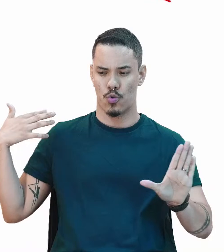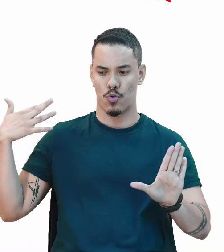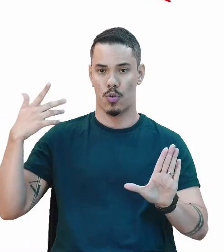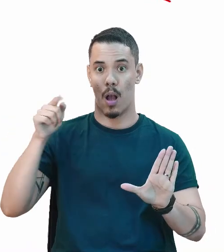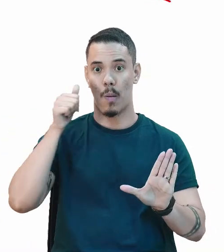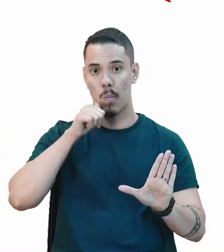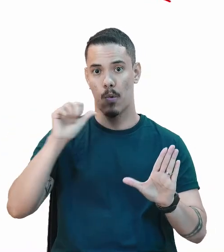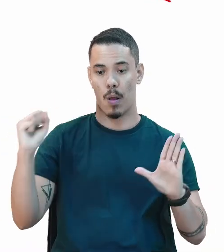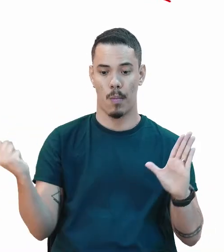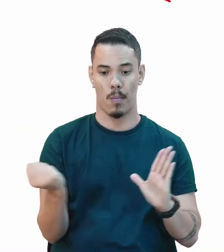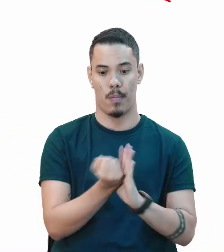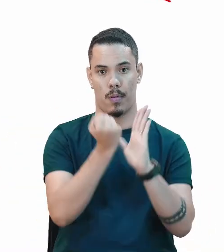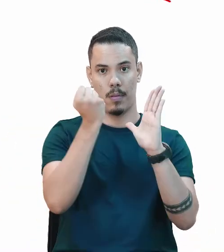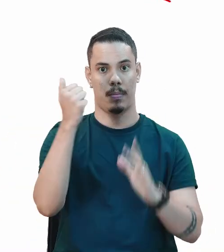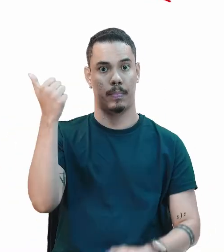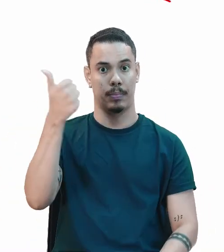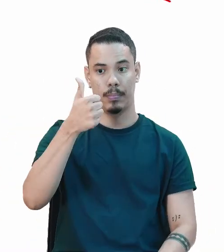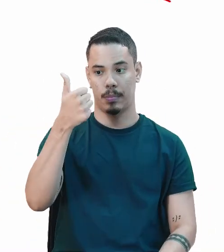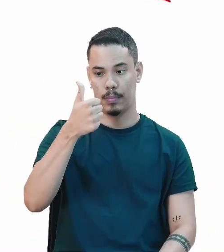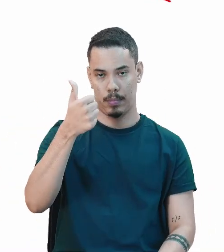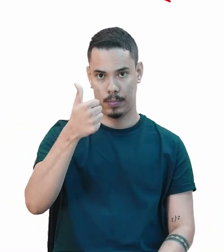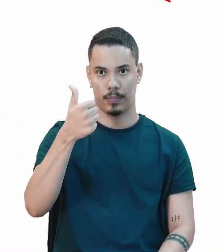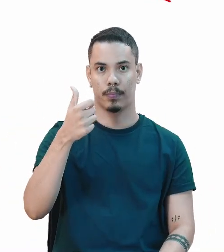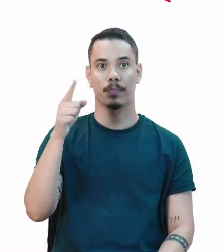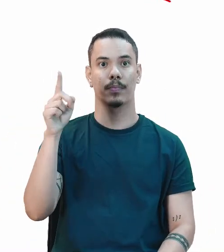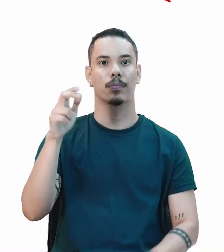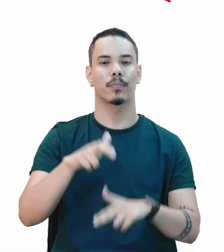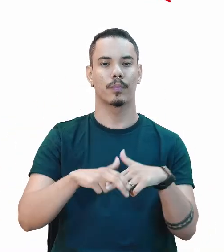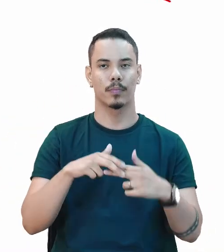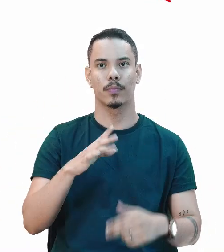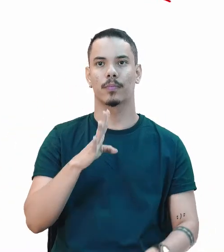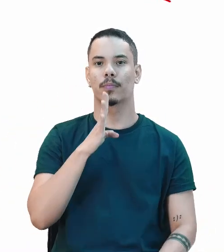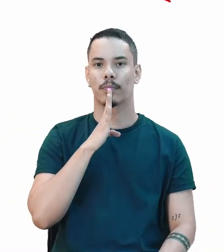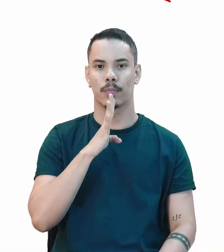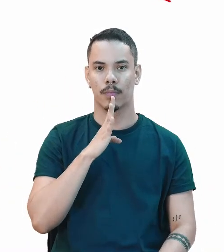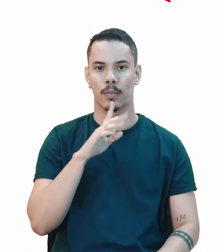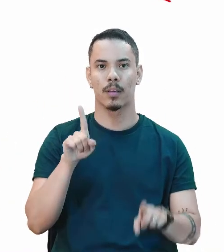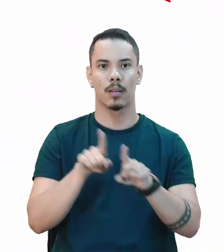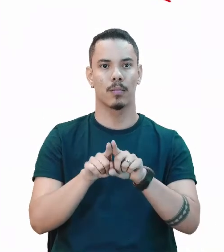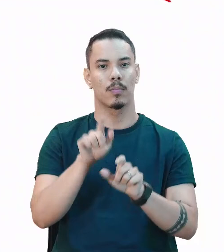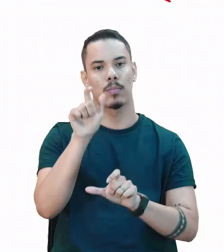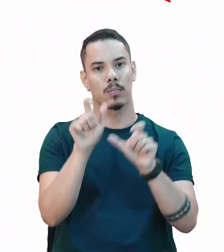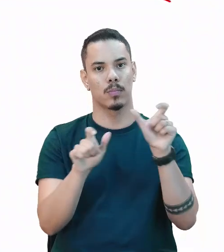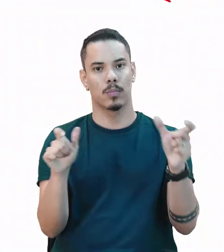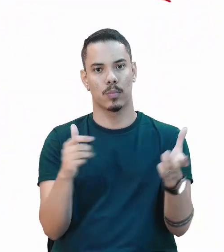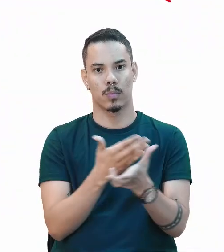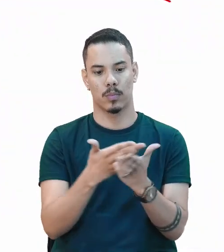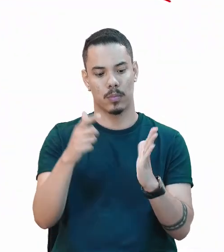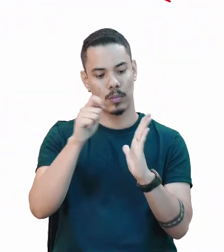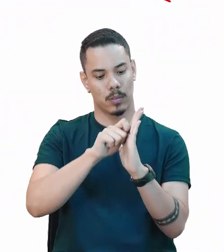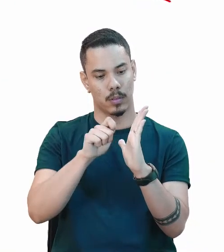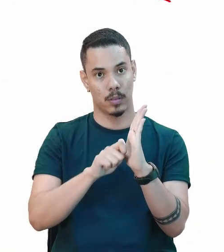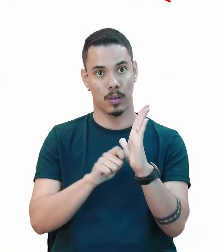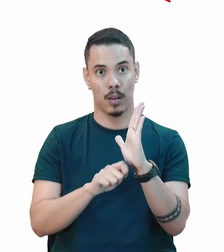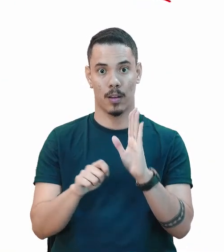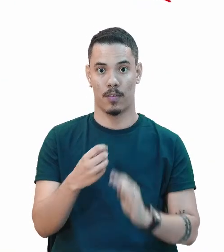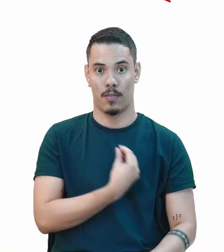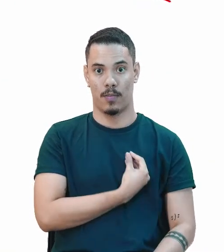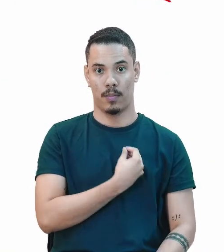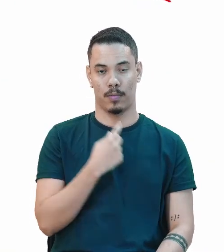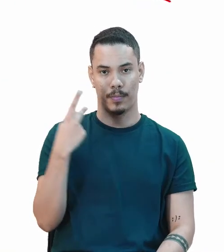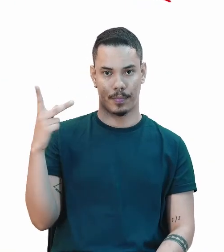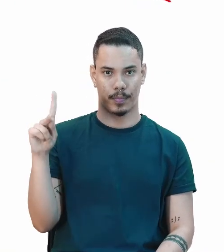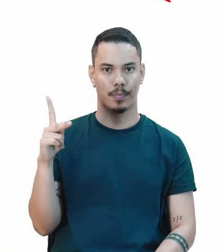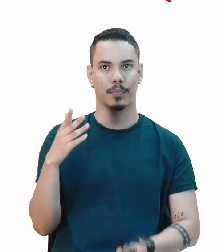do nome. Então ela ficou conhecida e pessoas escreveram sobre elas. Já na